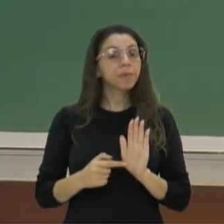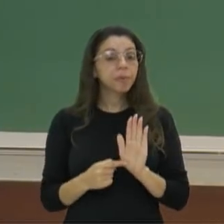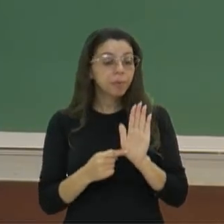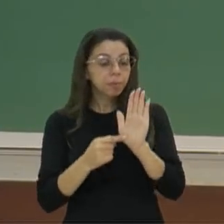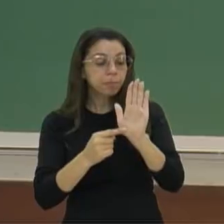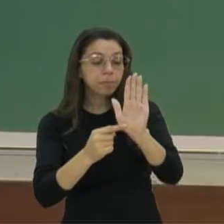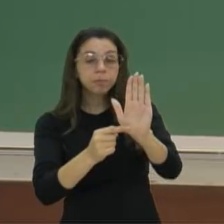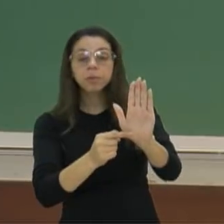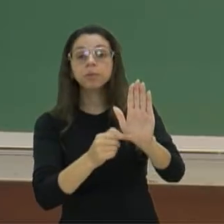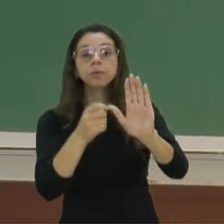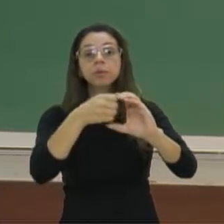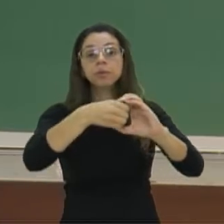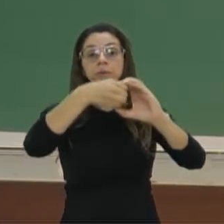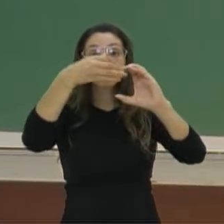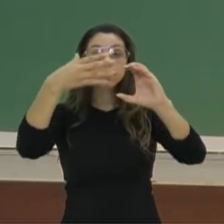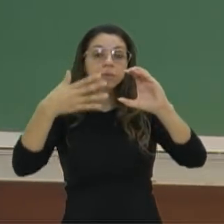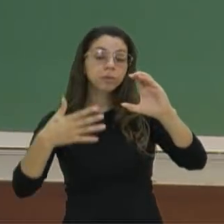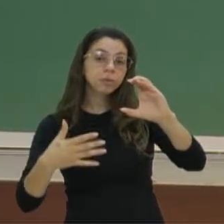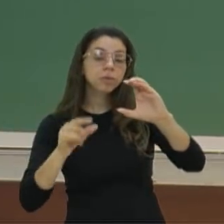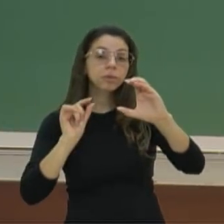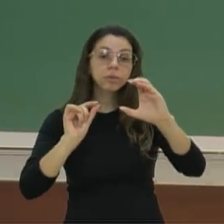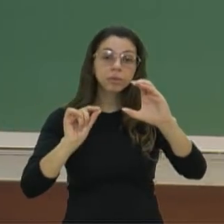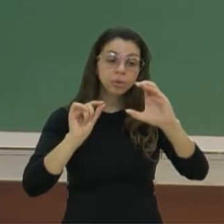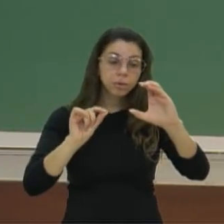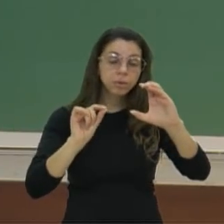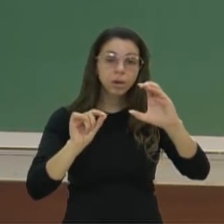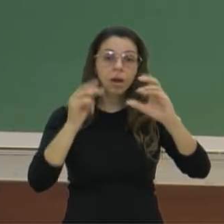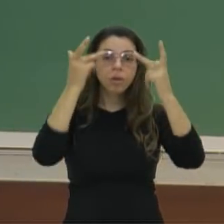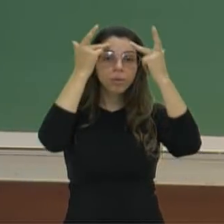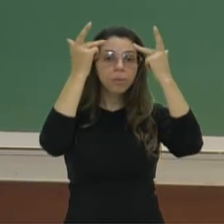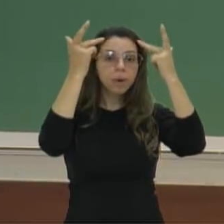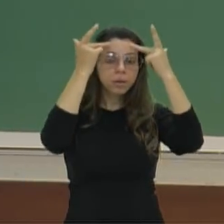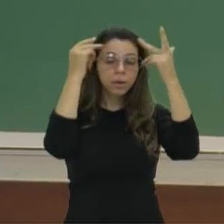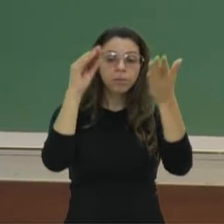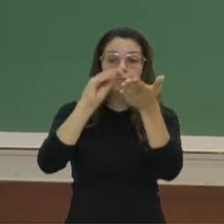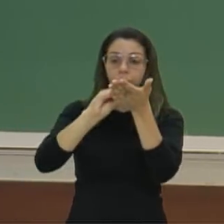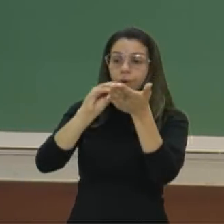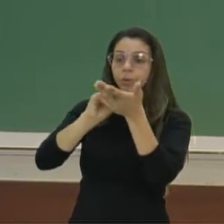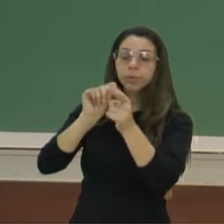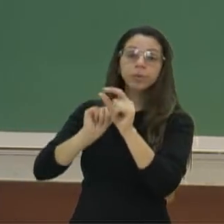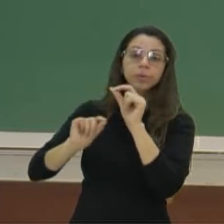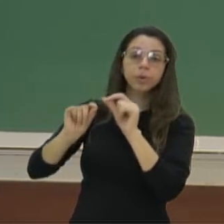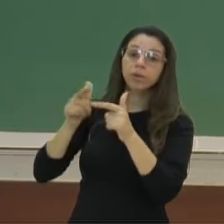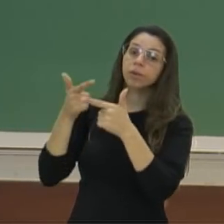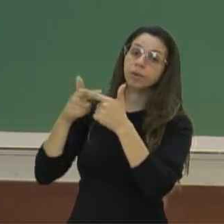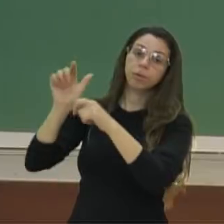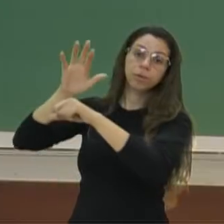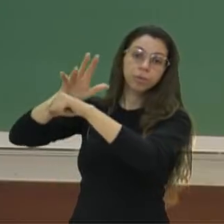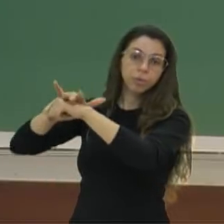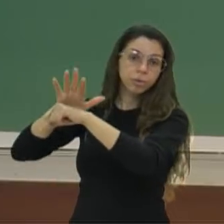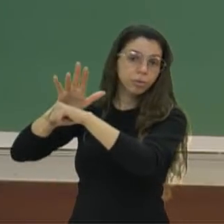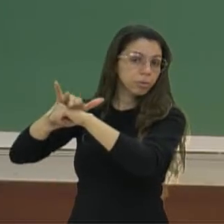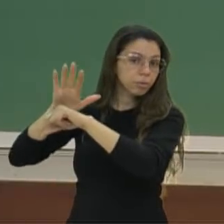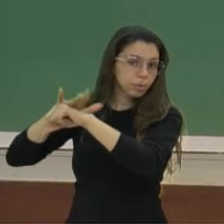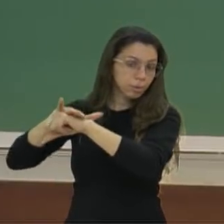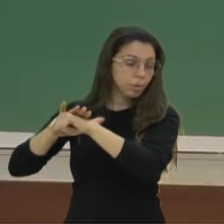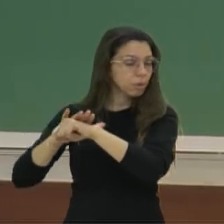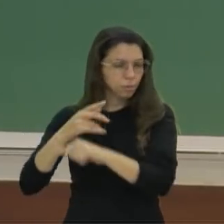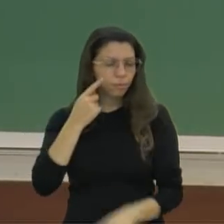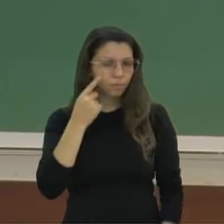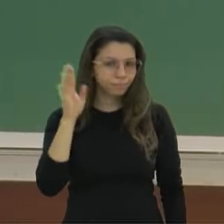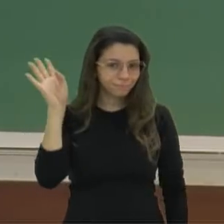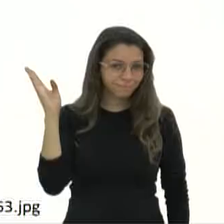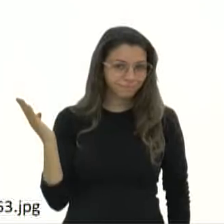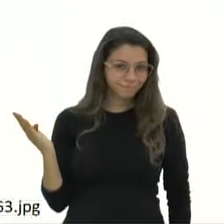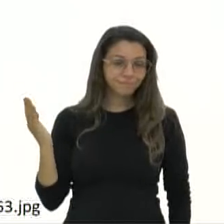apresentar algumas características que vai tirar a normalidade dele e nós vamos ter um problema associado à visão. Então vamos